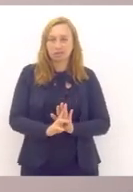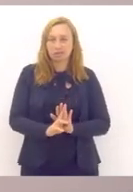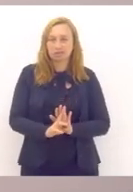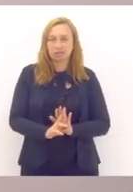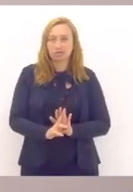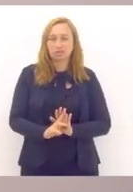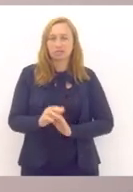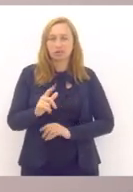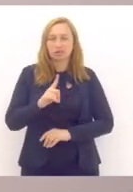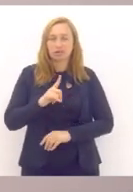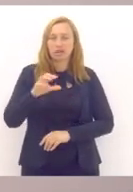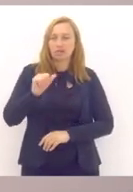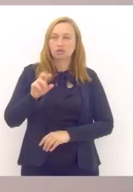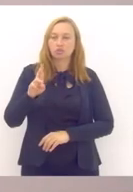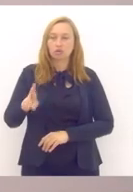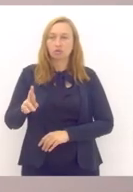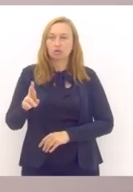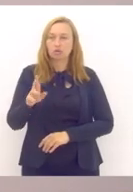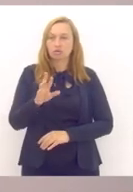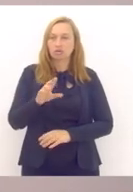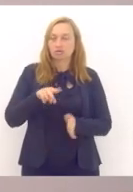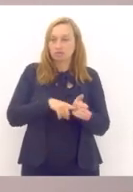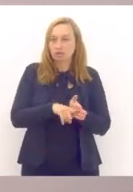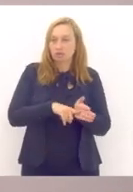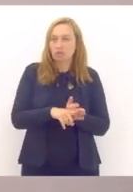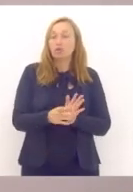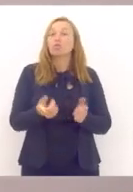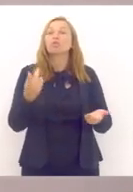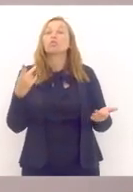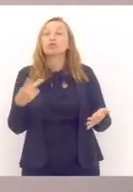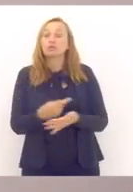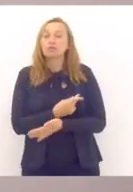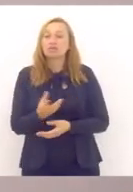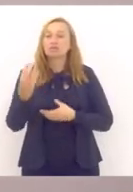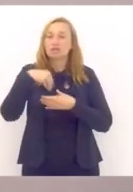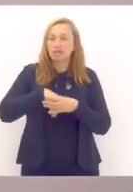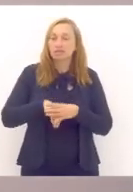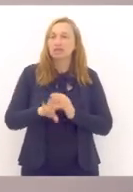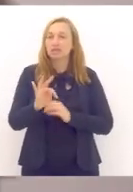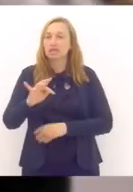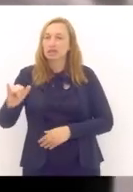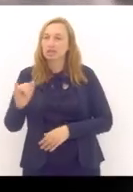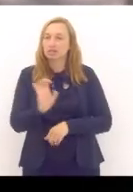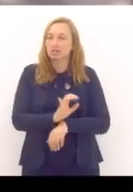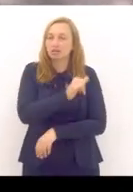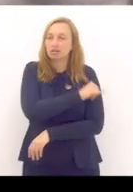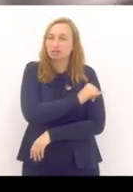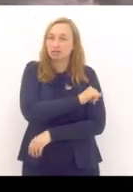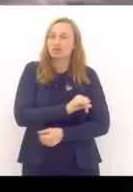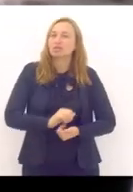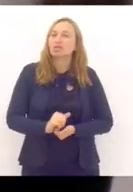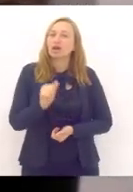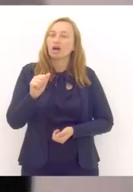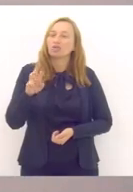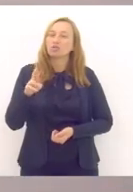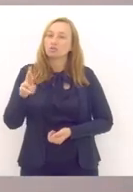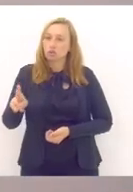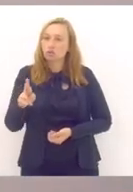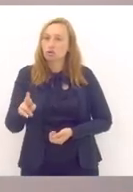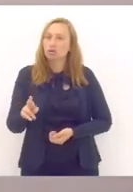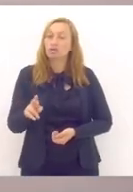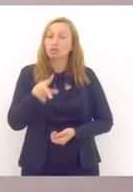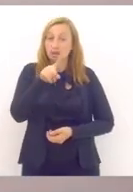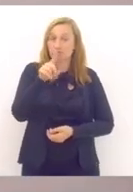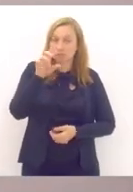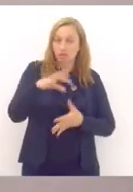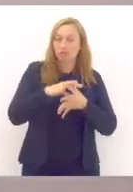fiscal dentro da TI. Qual que é o racional que foi feito dentro da TI do Estado do Rio de Janeiro? É auditor fiscal, eles têm a